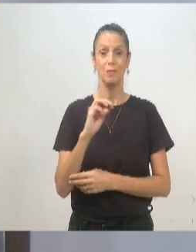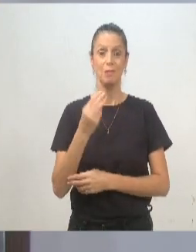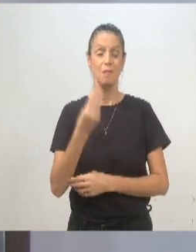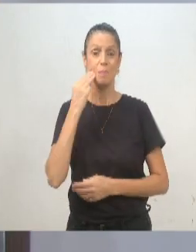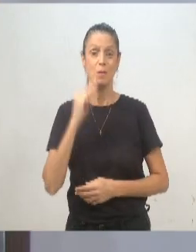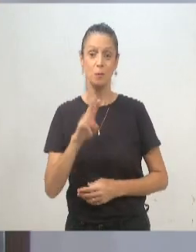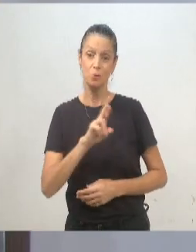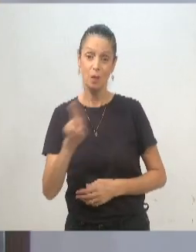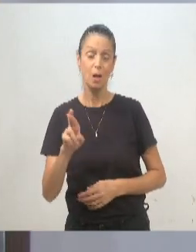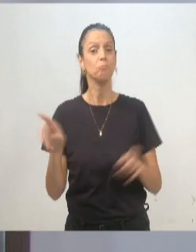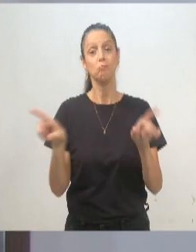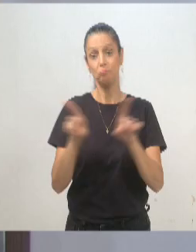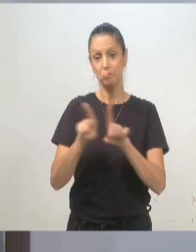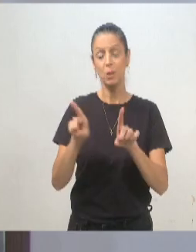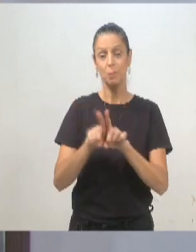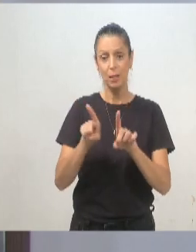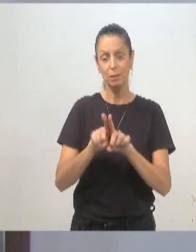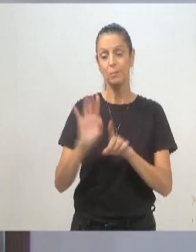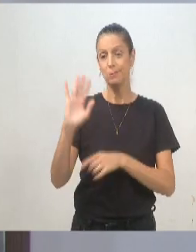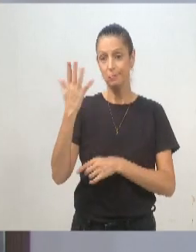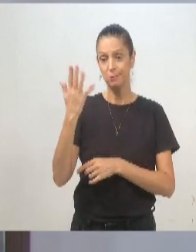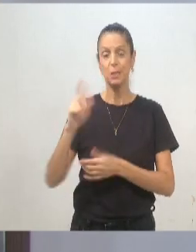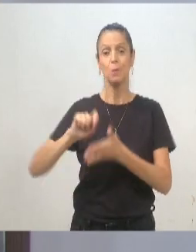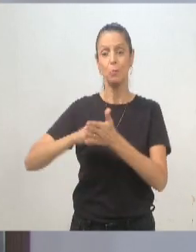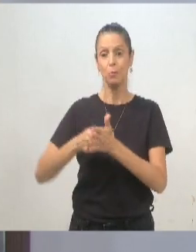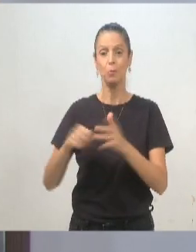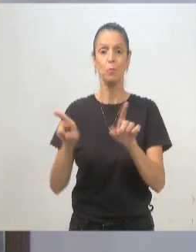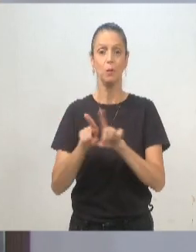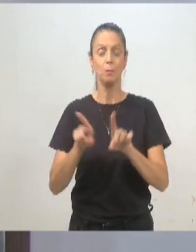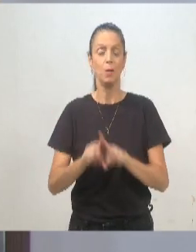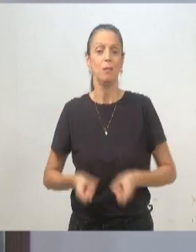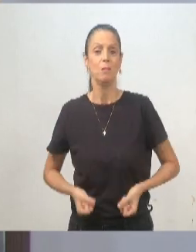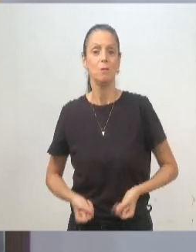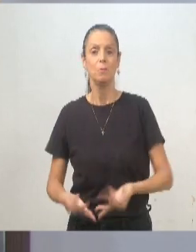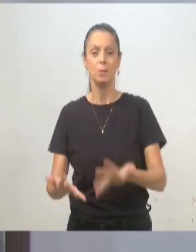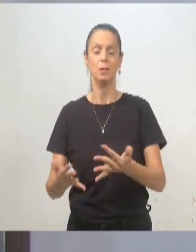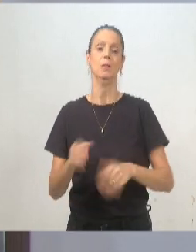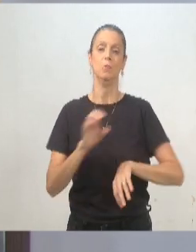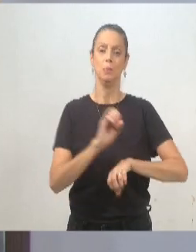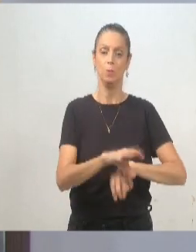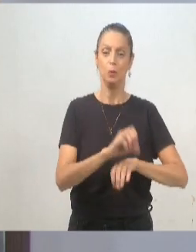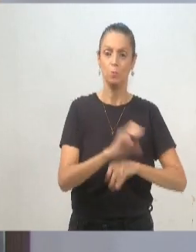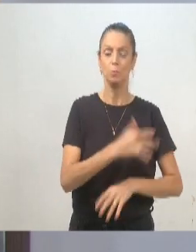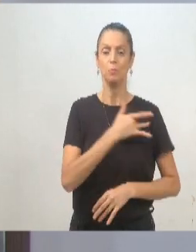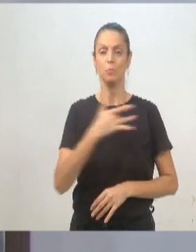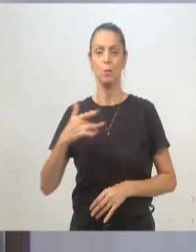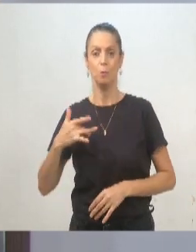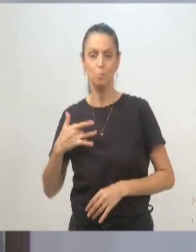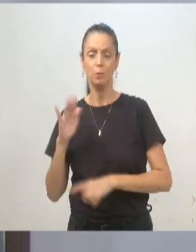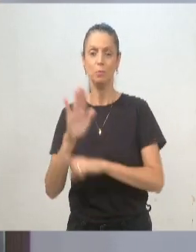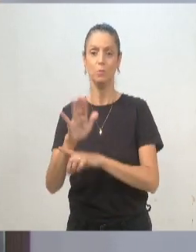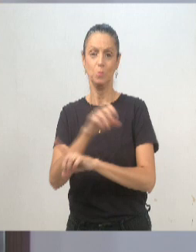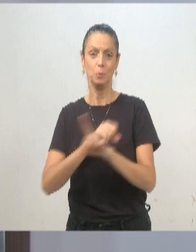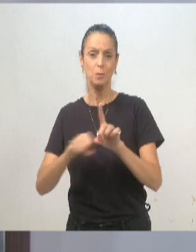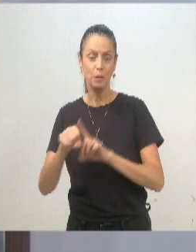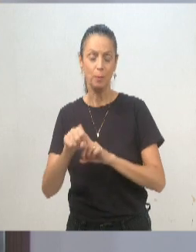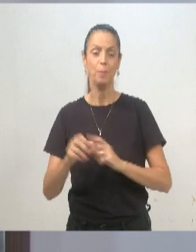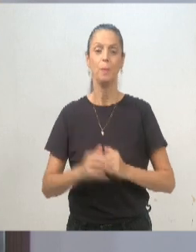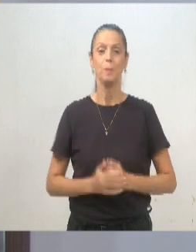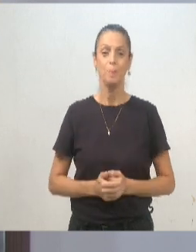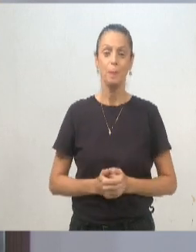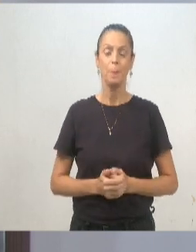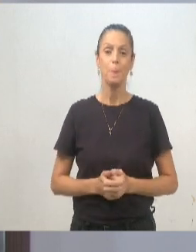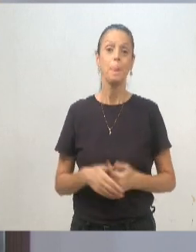reais. E também o bloqueou, incluindo aí despesas de educação, saúde e de assistência social.